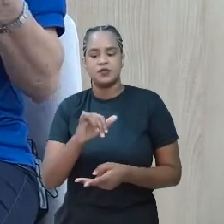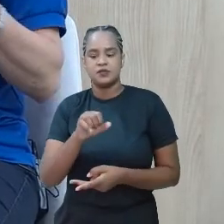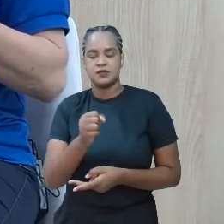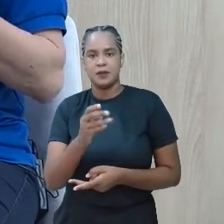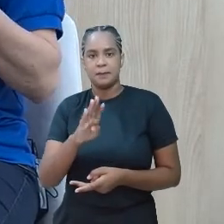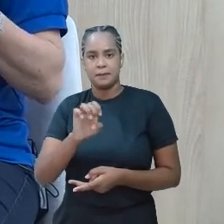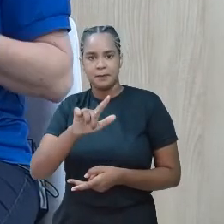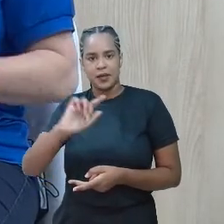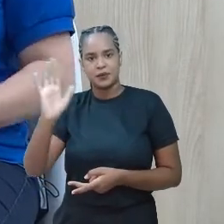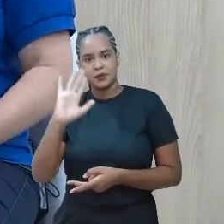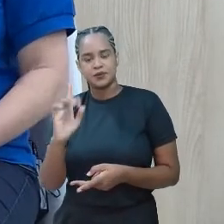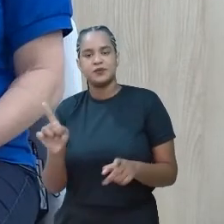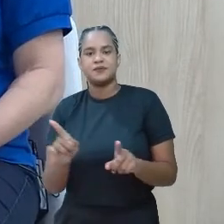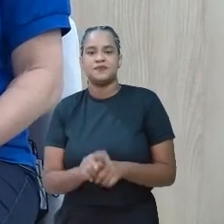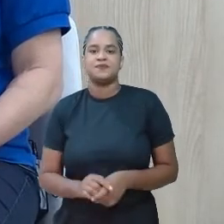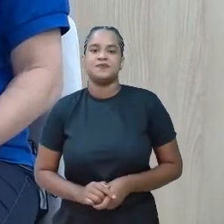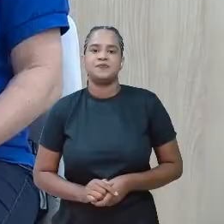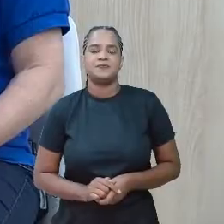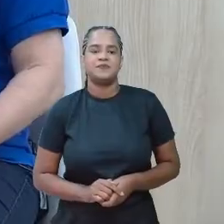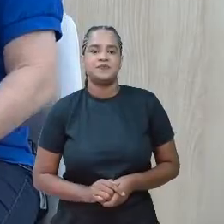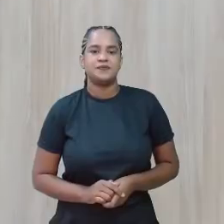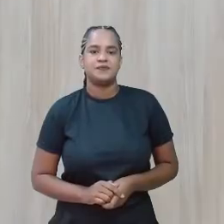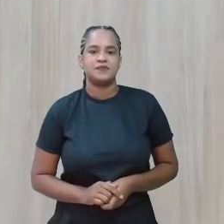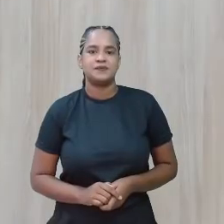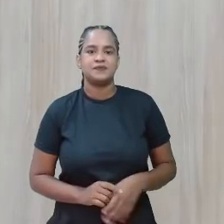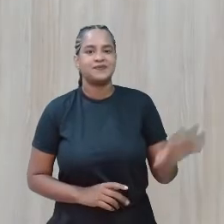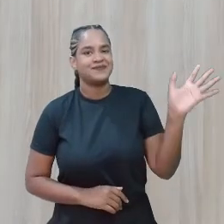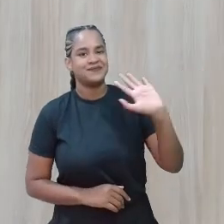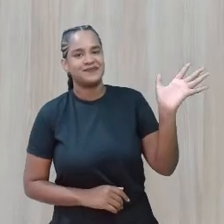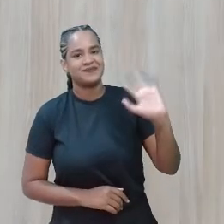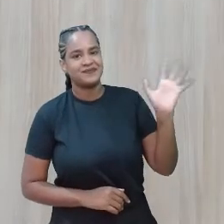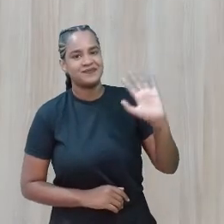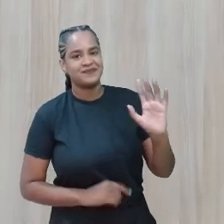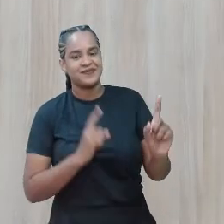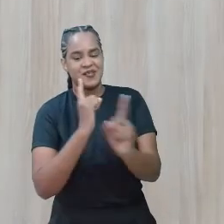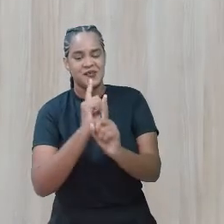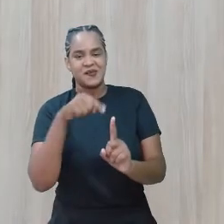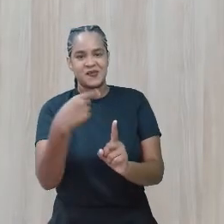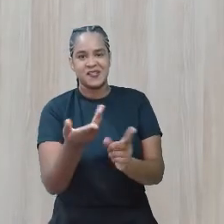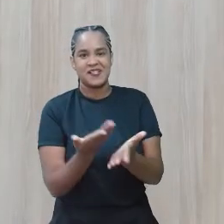sempre. Então, isso é muito bom. Tchau, tchau, pessoal. Tchau, pessoal. Até o